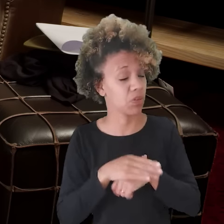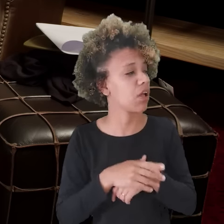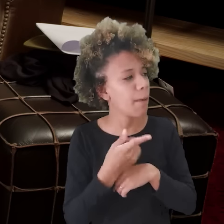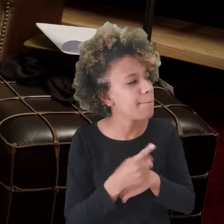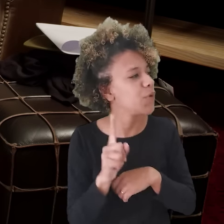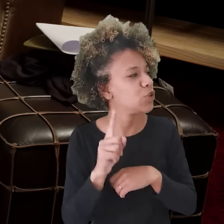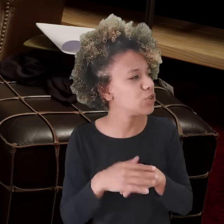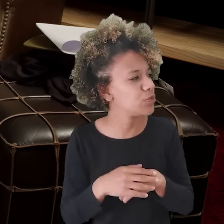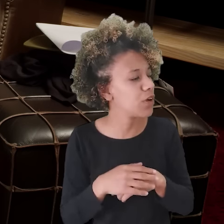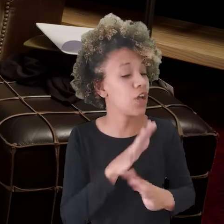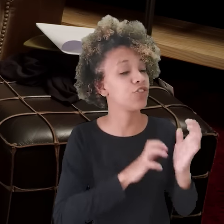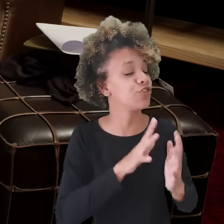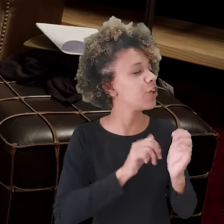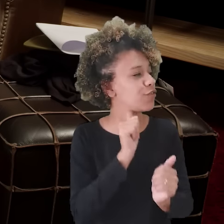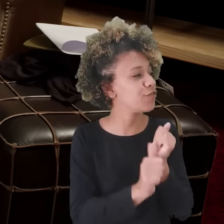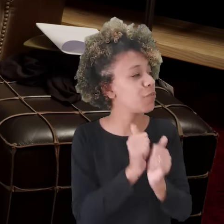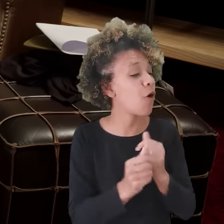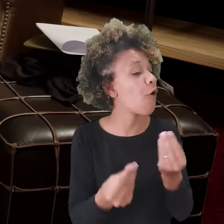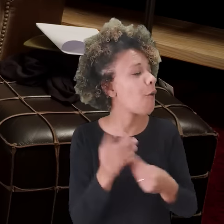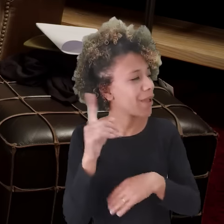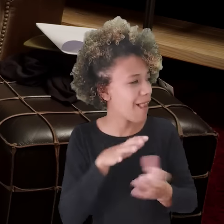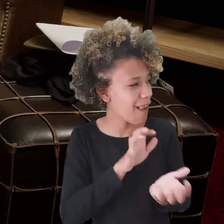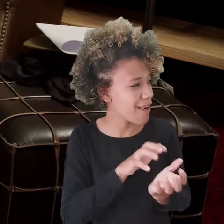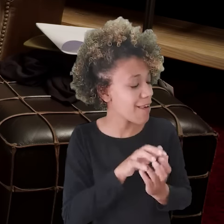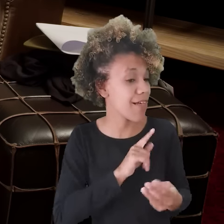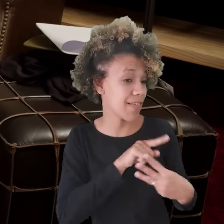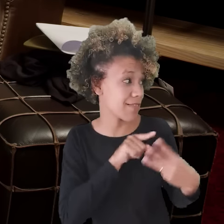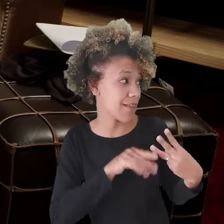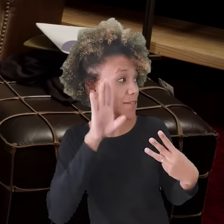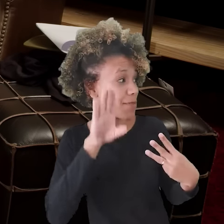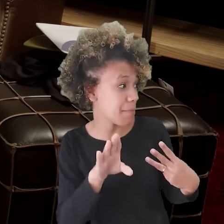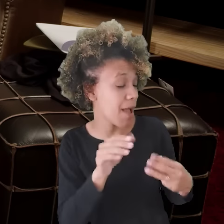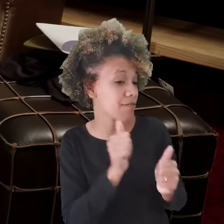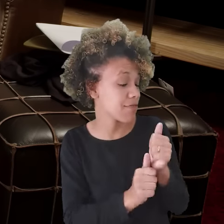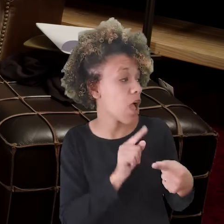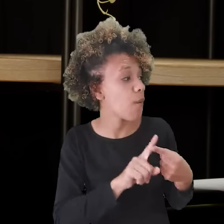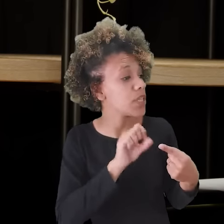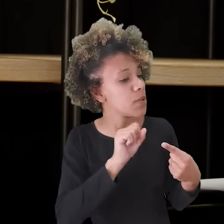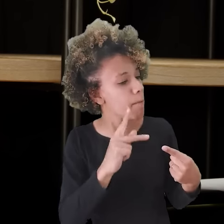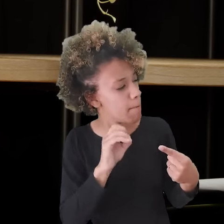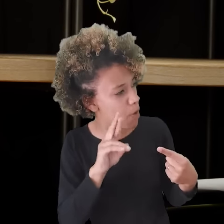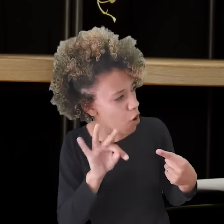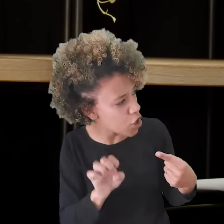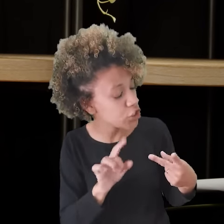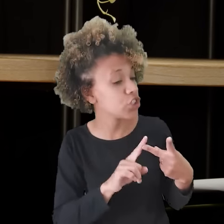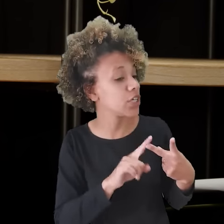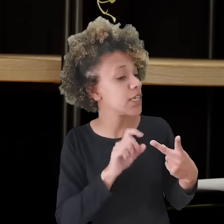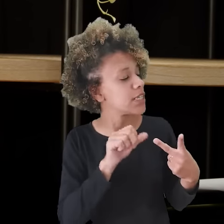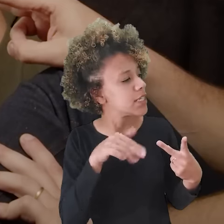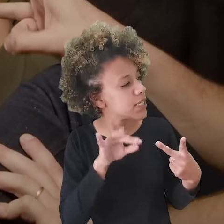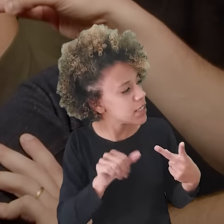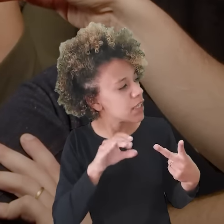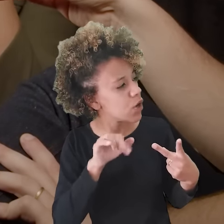por último treta de futebol como é que é lá vocês têm três times principais que é o esporte chegou ao